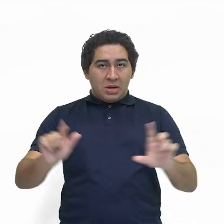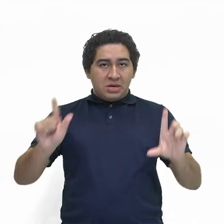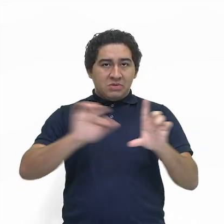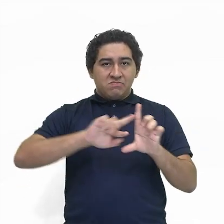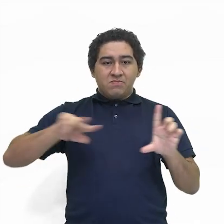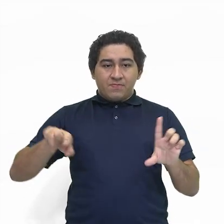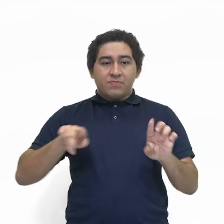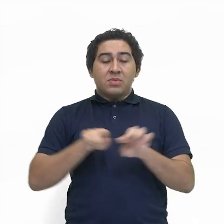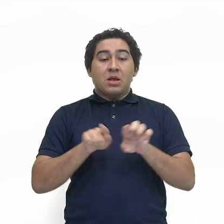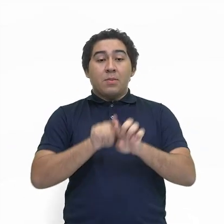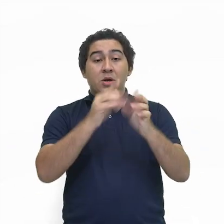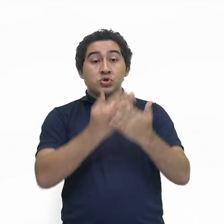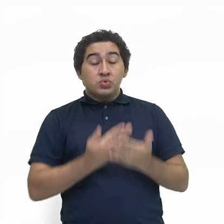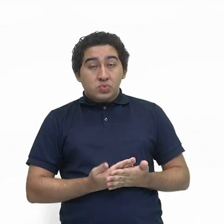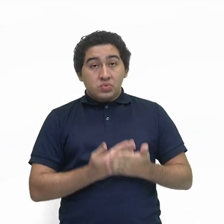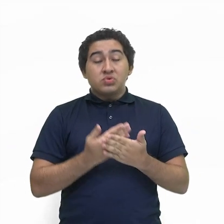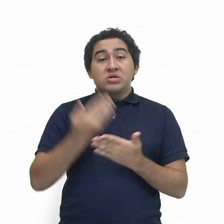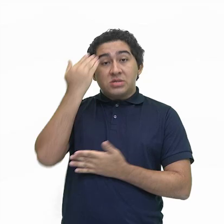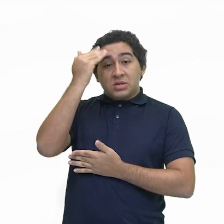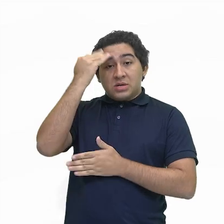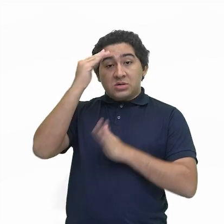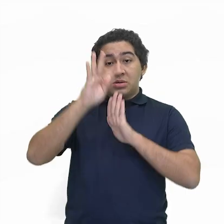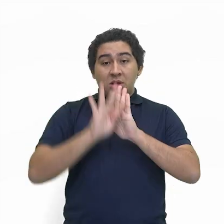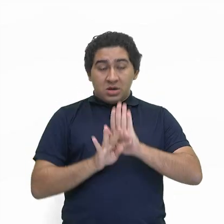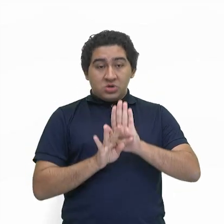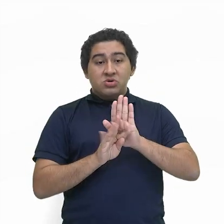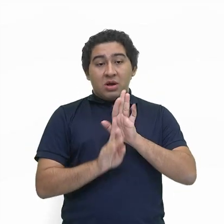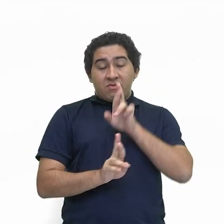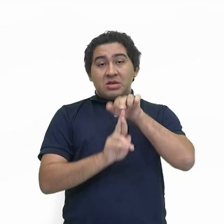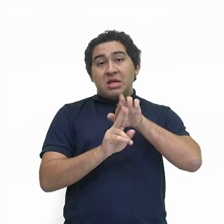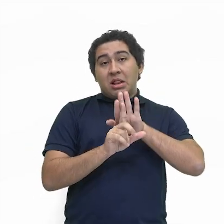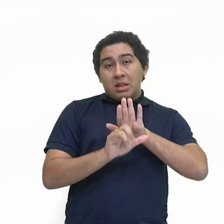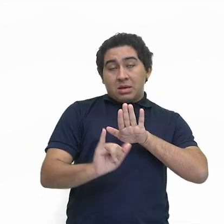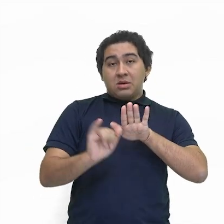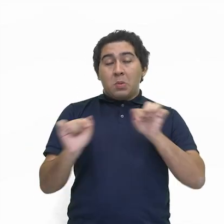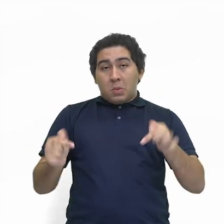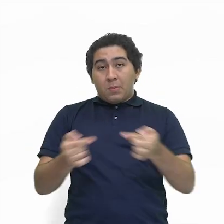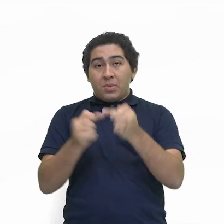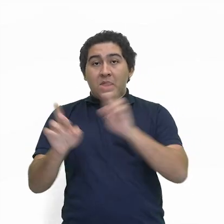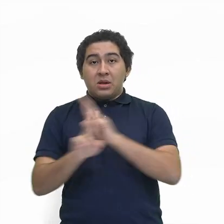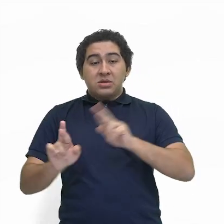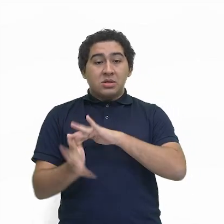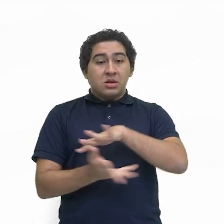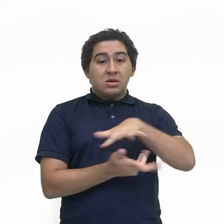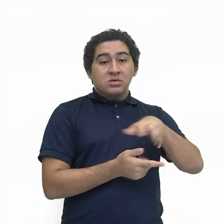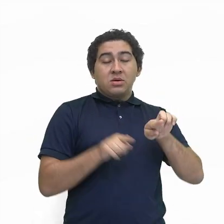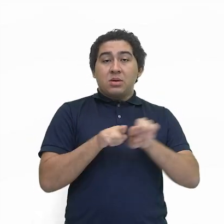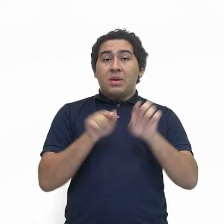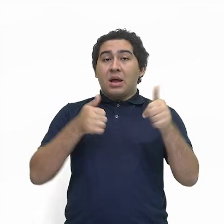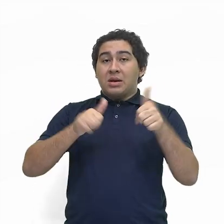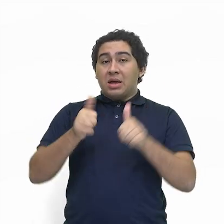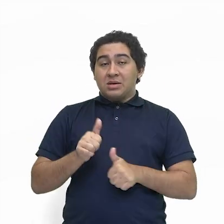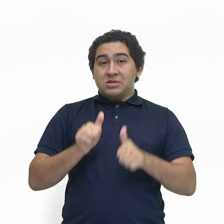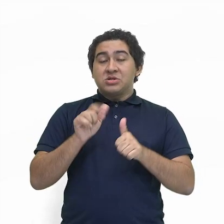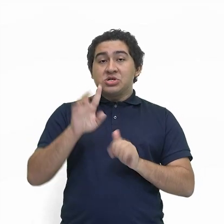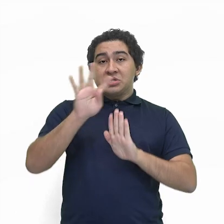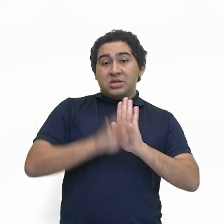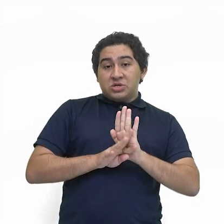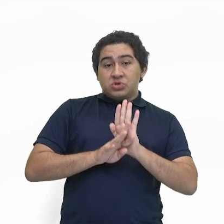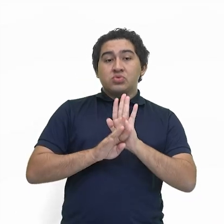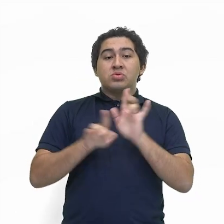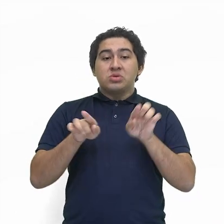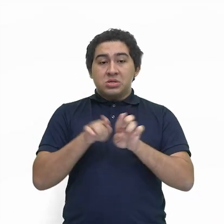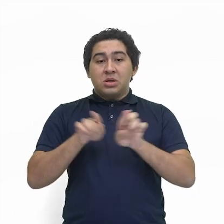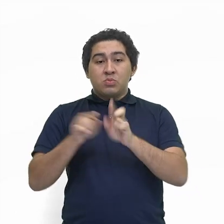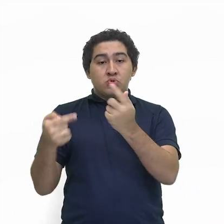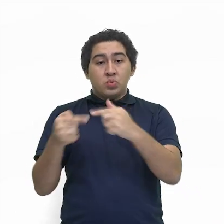textos legais que regem as relações internacionais. Análise de textos e discursos literários em